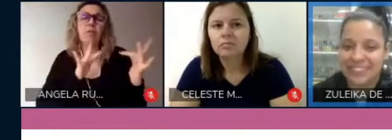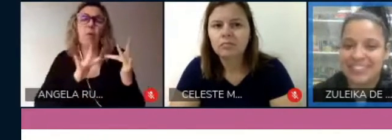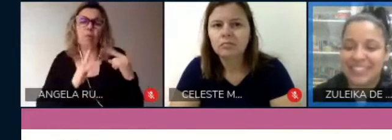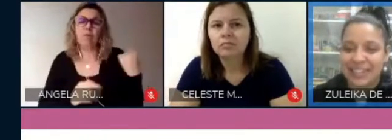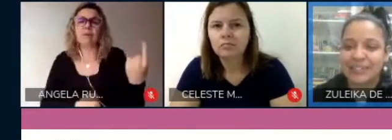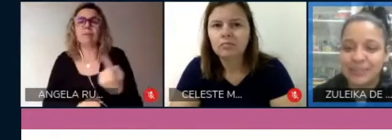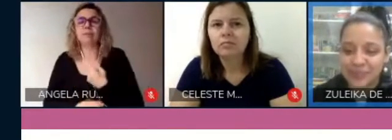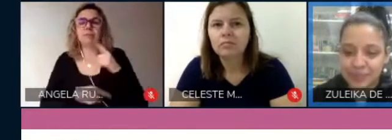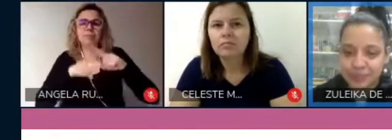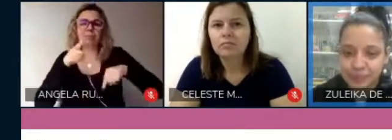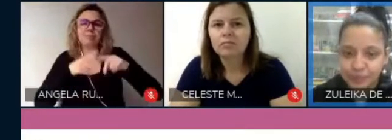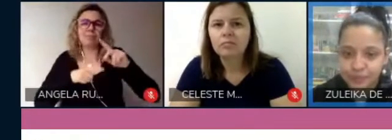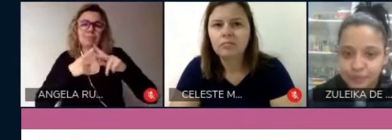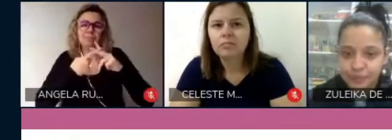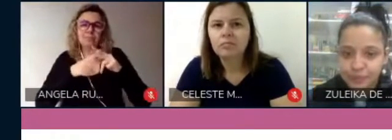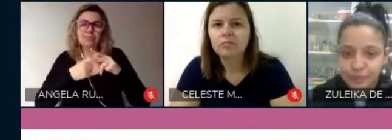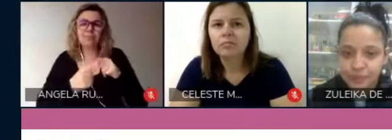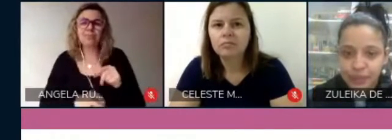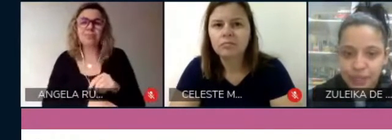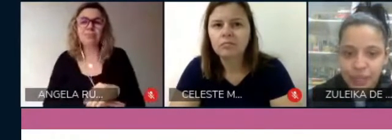Dessas ferramentas, tá?